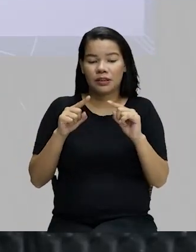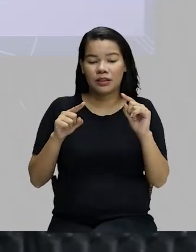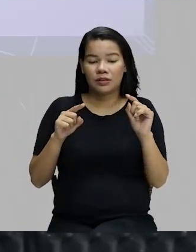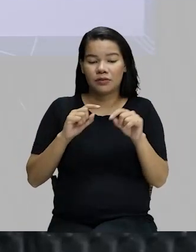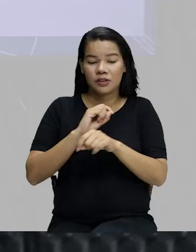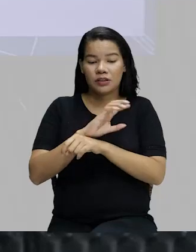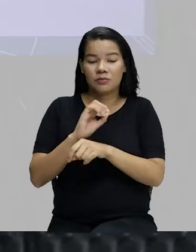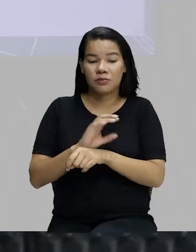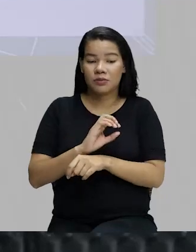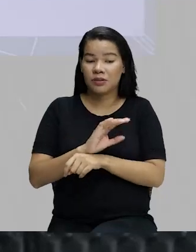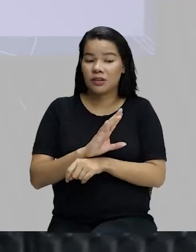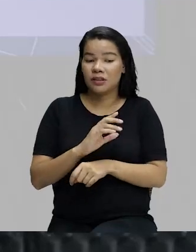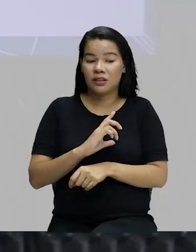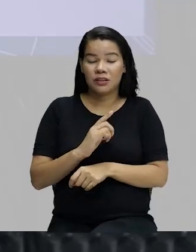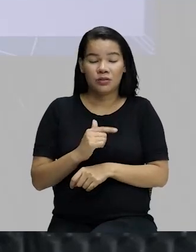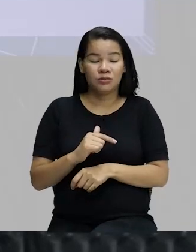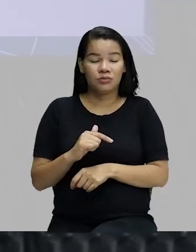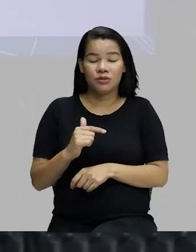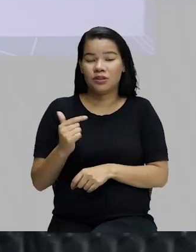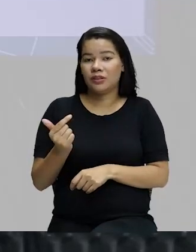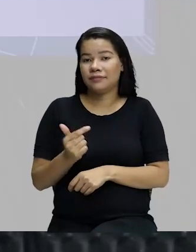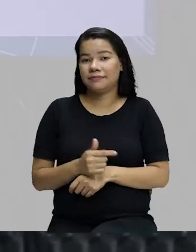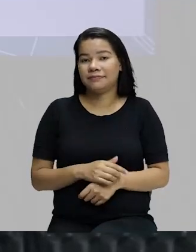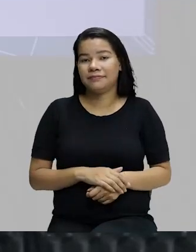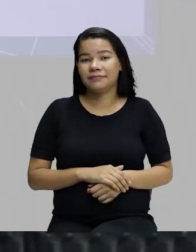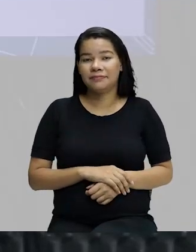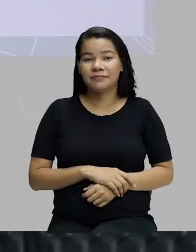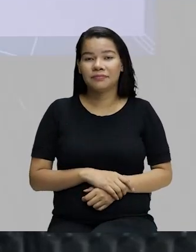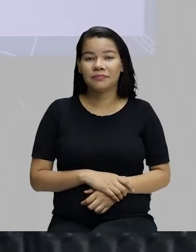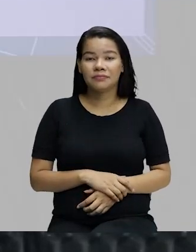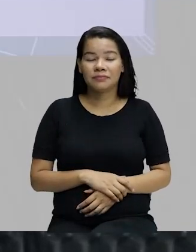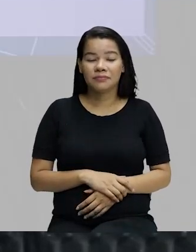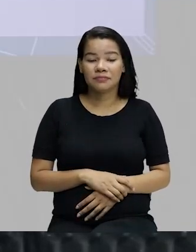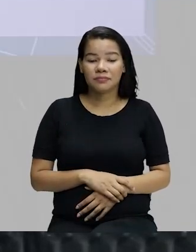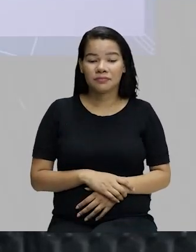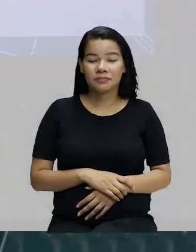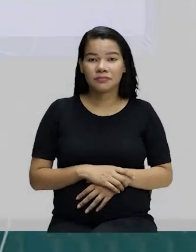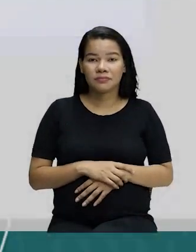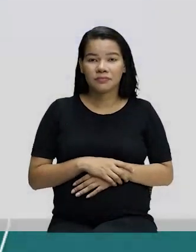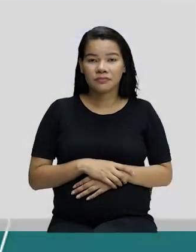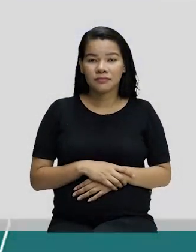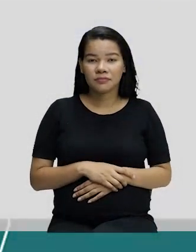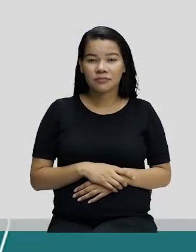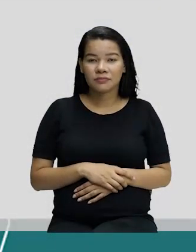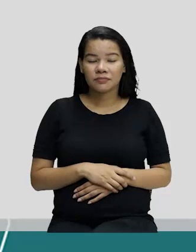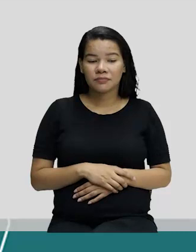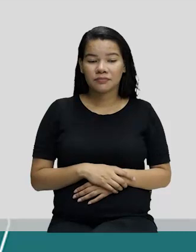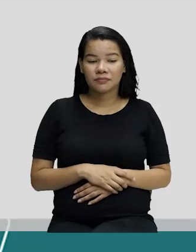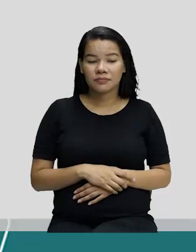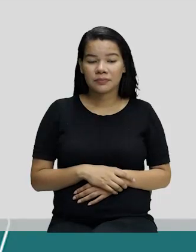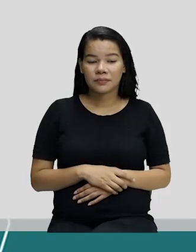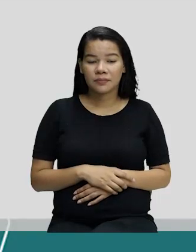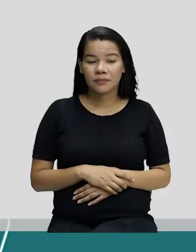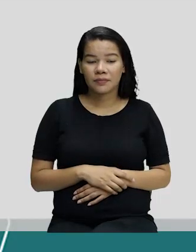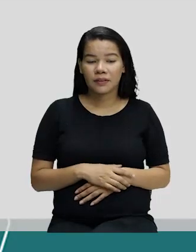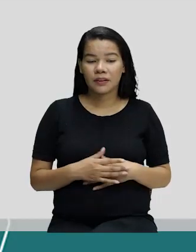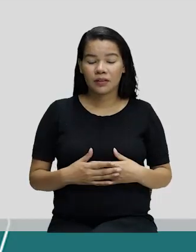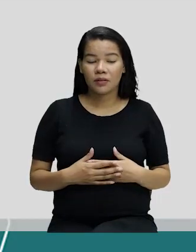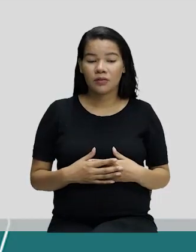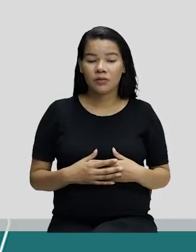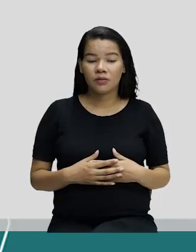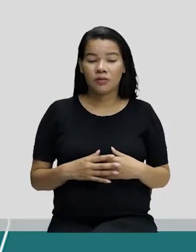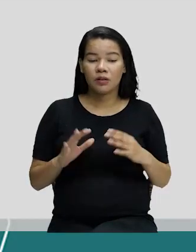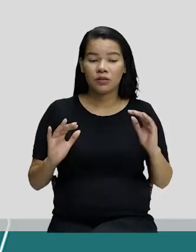essa cúpula de aço, essa cúpula de retenção. Então, o desastre de Chernobyl ele foi ocasionado